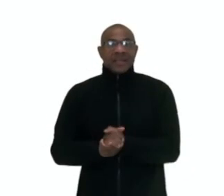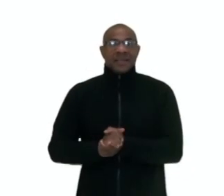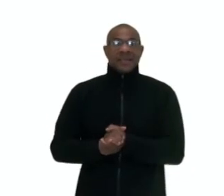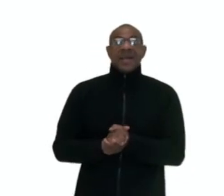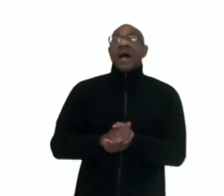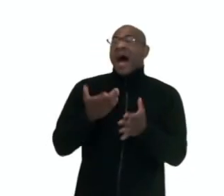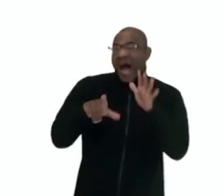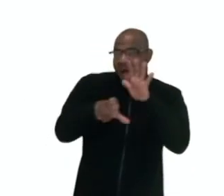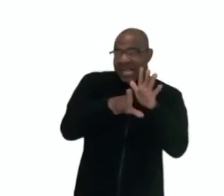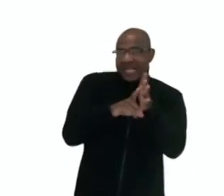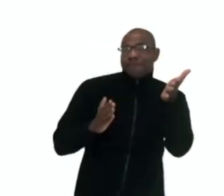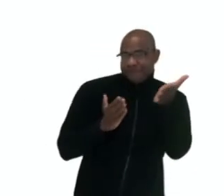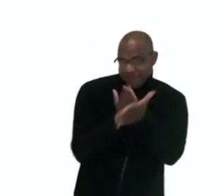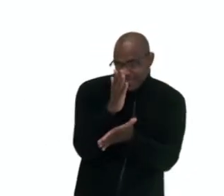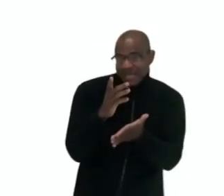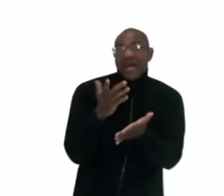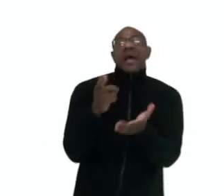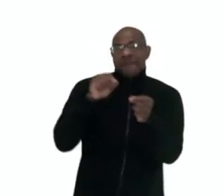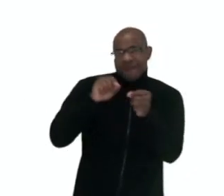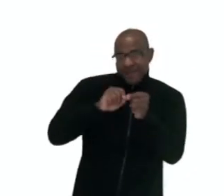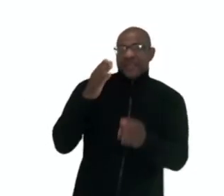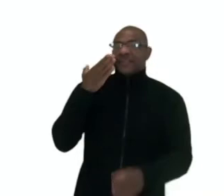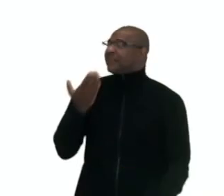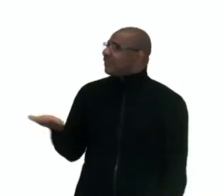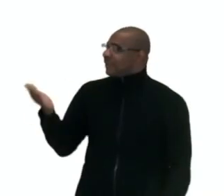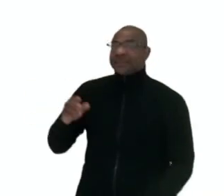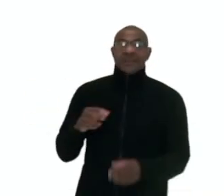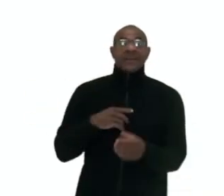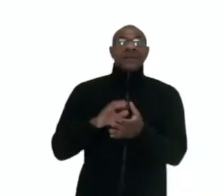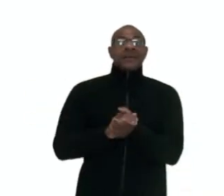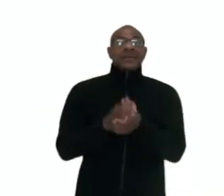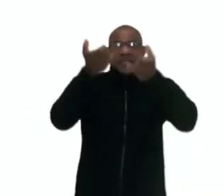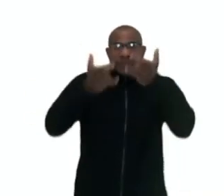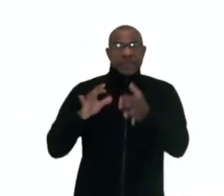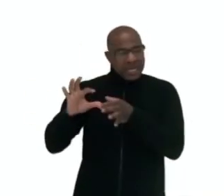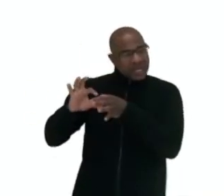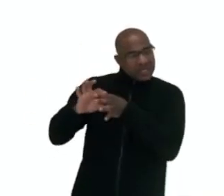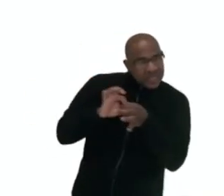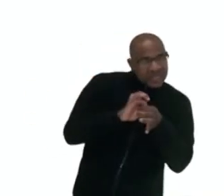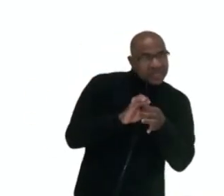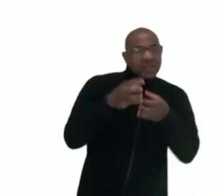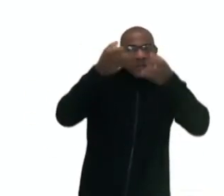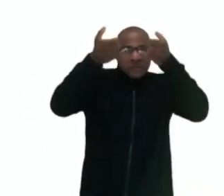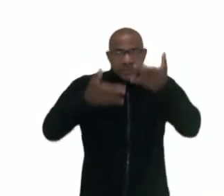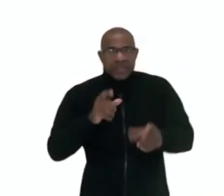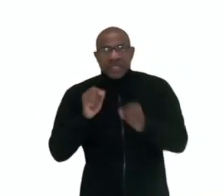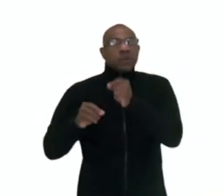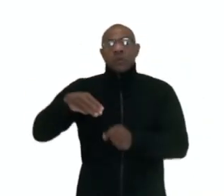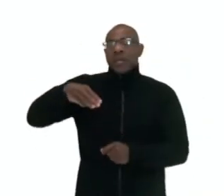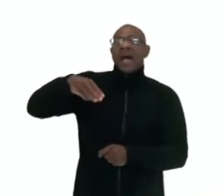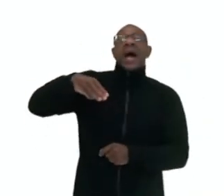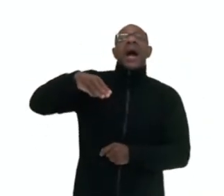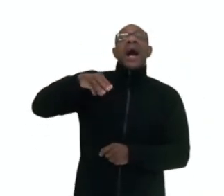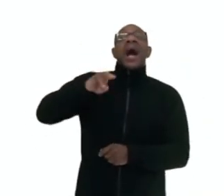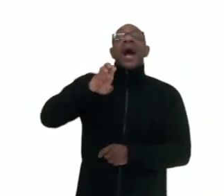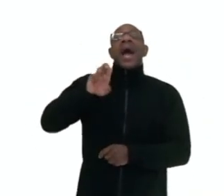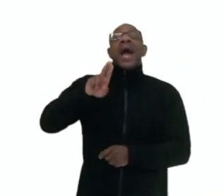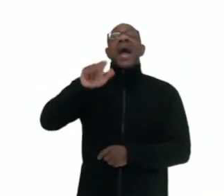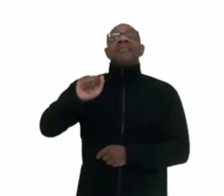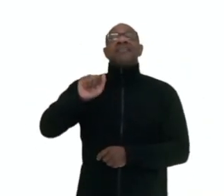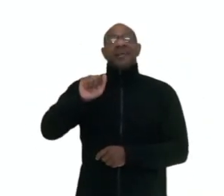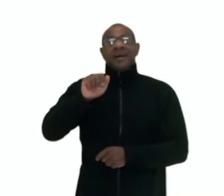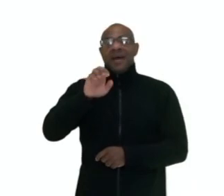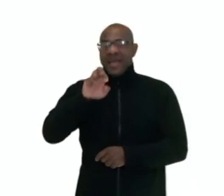portaria criada, aqui ele faz toda uma contextualização sobre a erva mate na América do Sul,